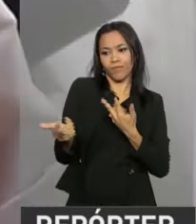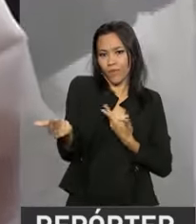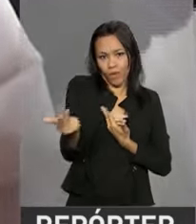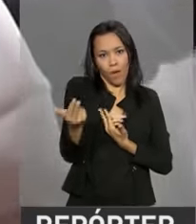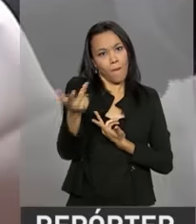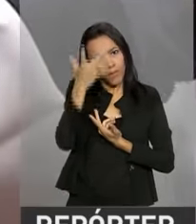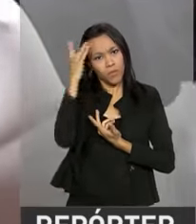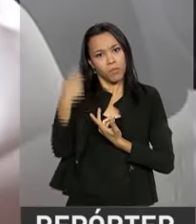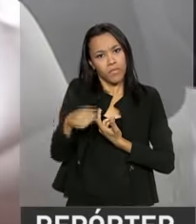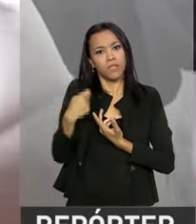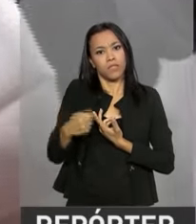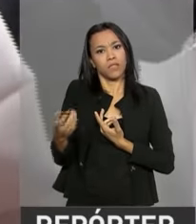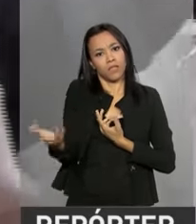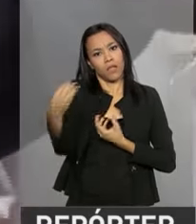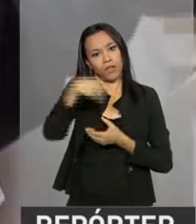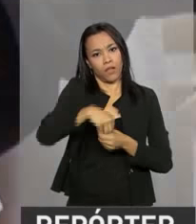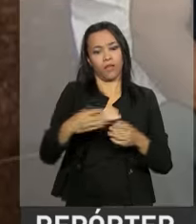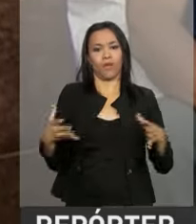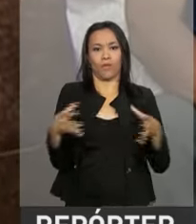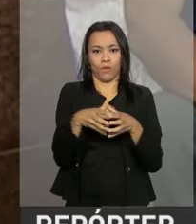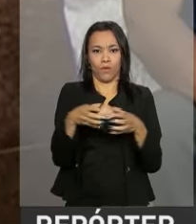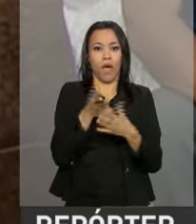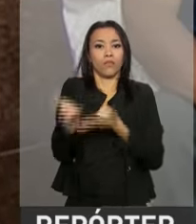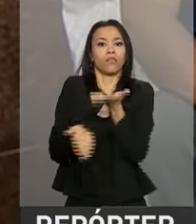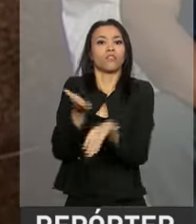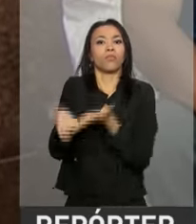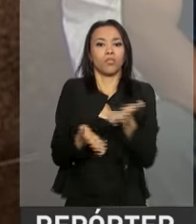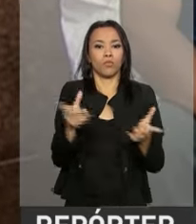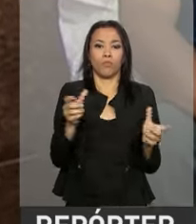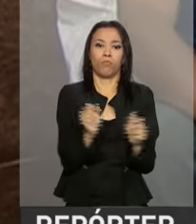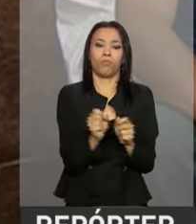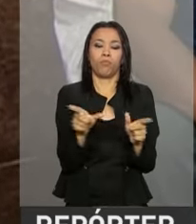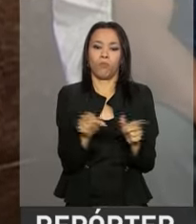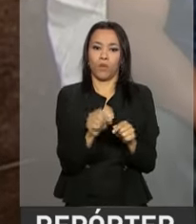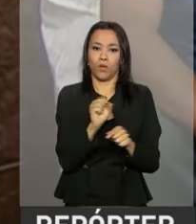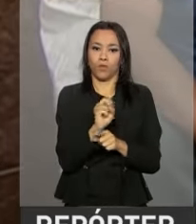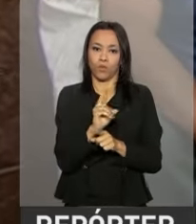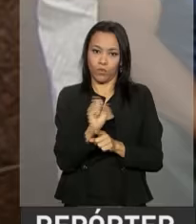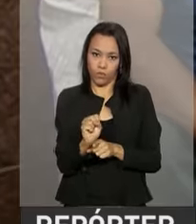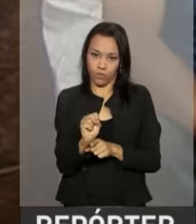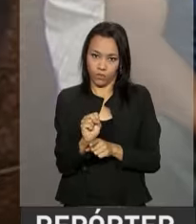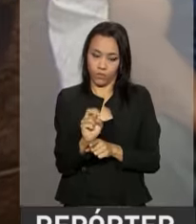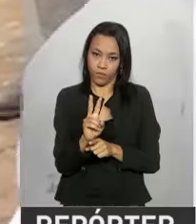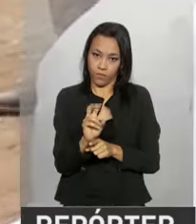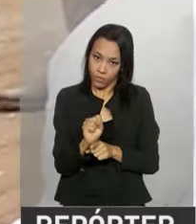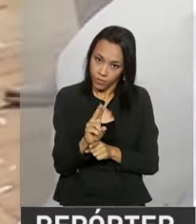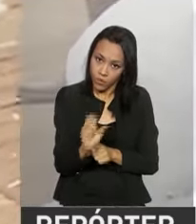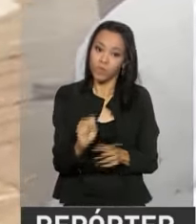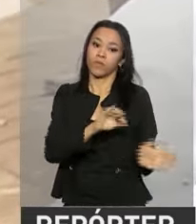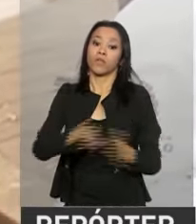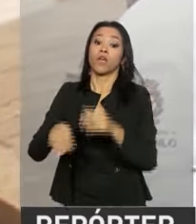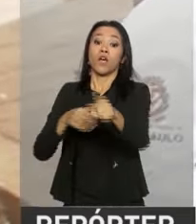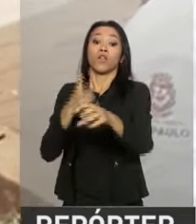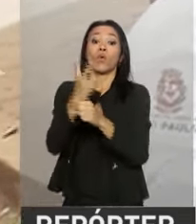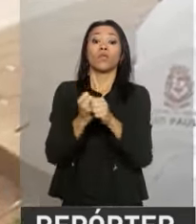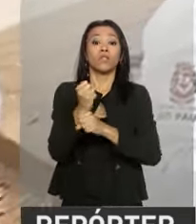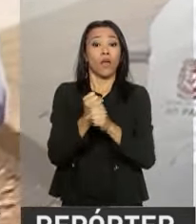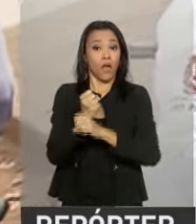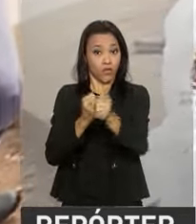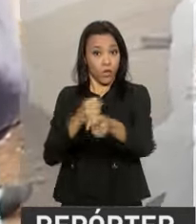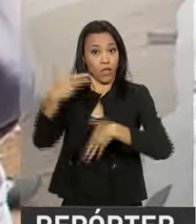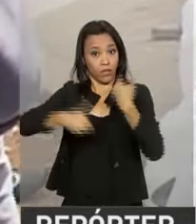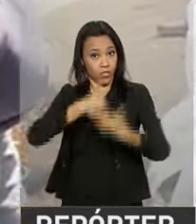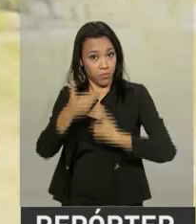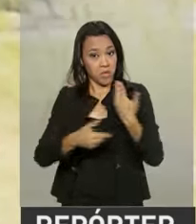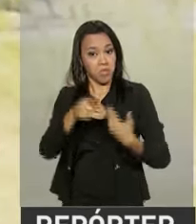população e que eles também estão inseridos no sistema de saúde. Nelson já é atendido pela equipe faz do anos e o Alessandro também